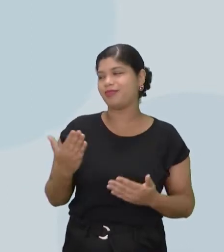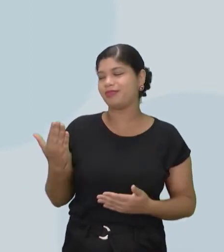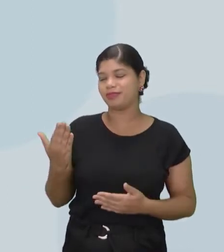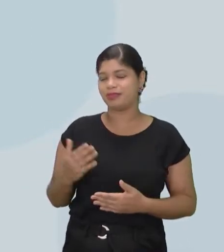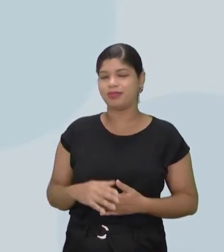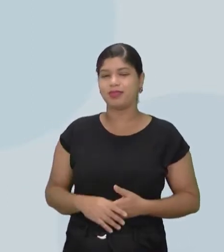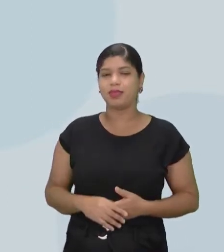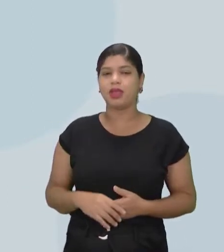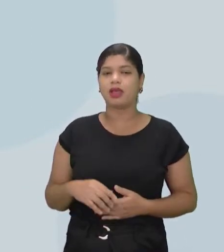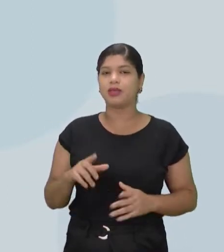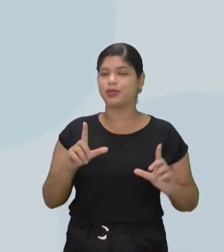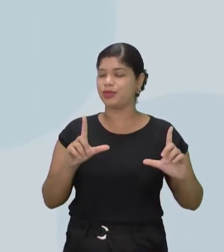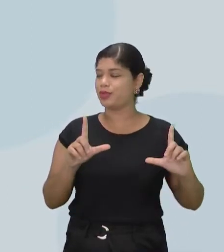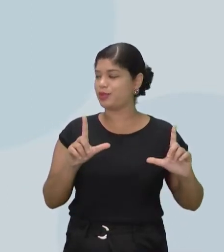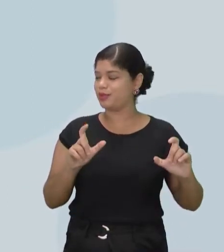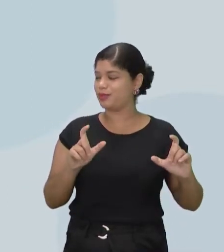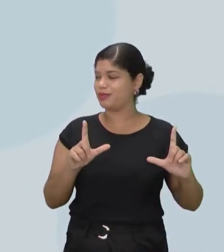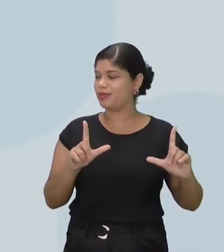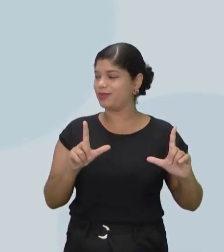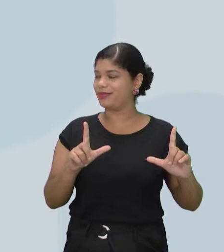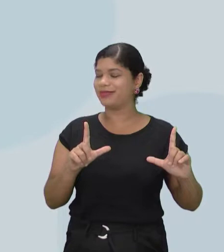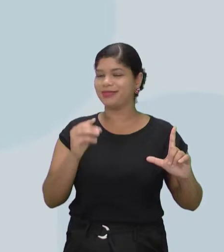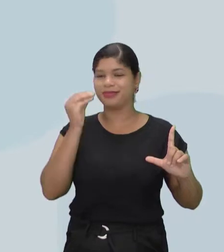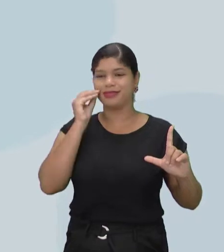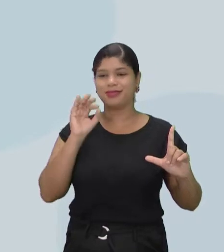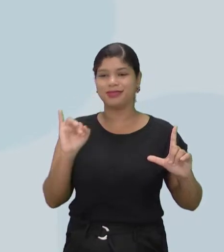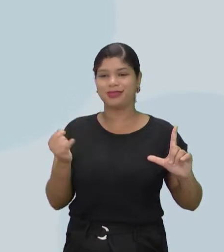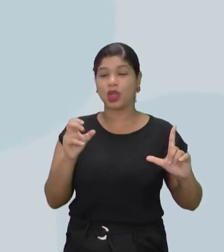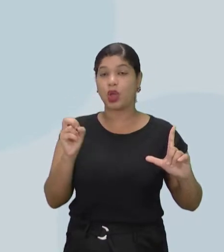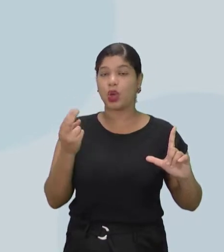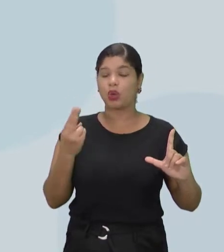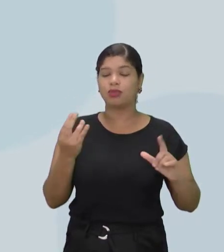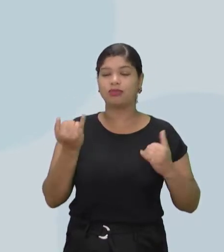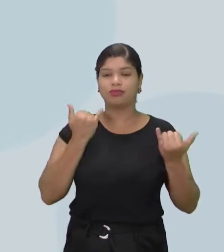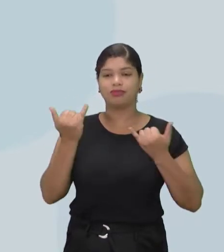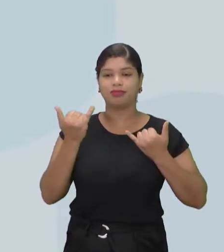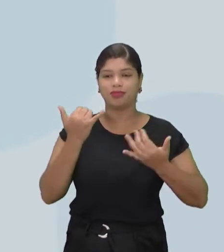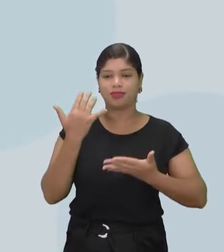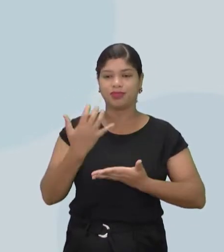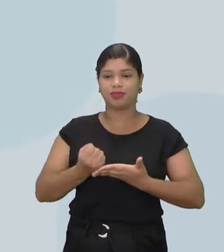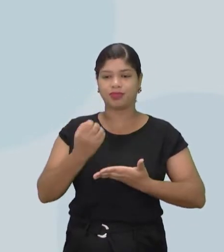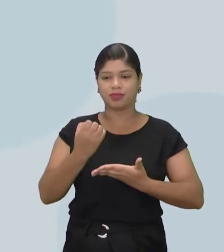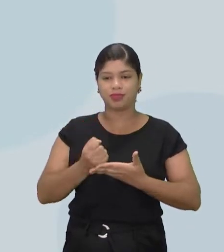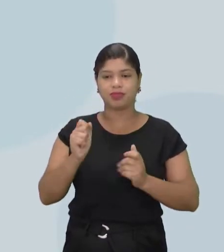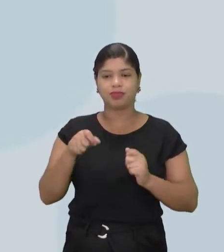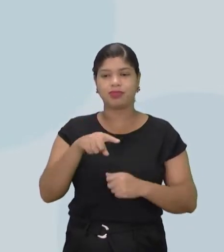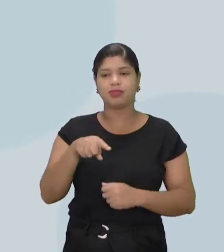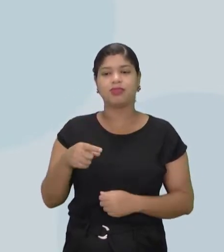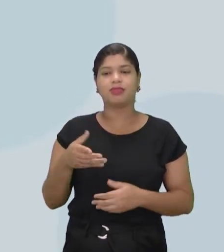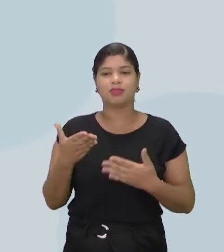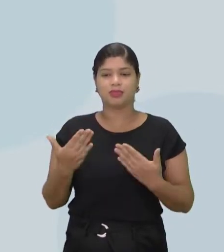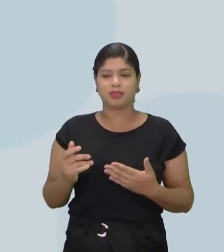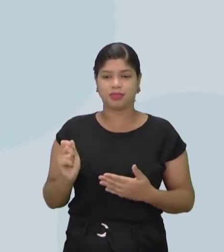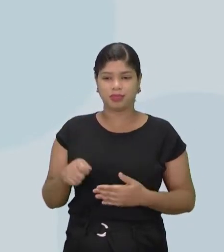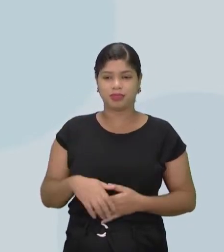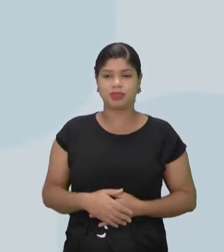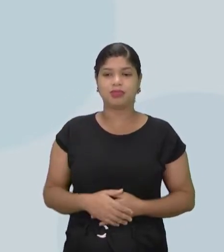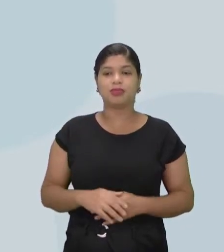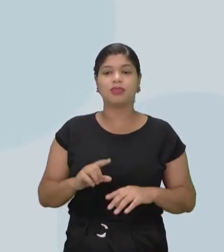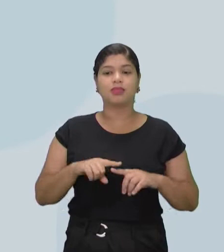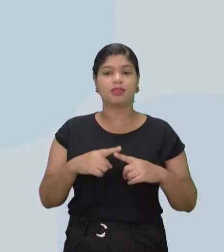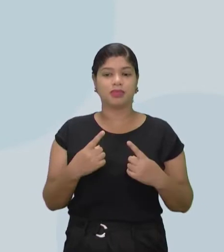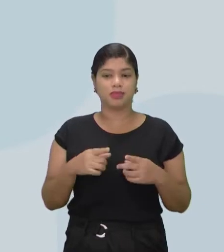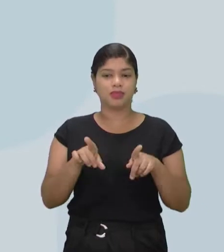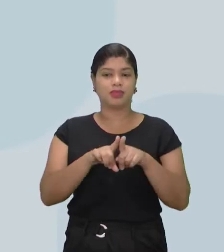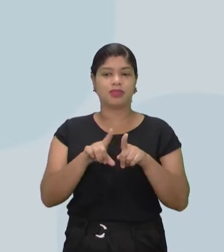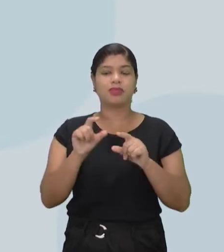aí pausar, printar ou baixar o material, isso fiquem tranquilos, mas a gente tem as